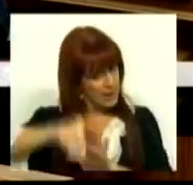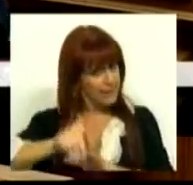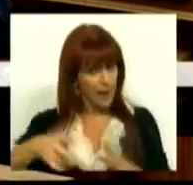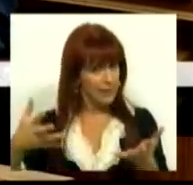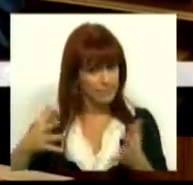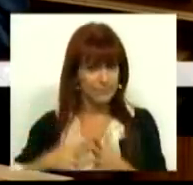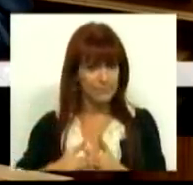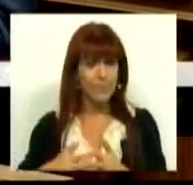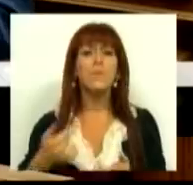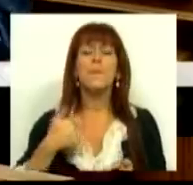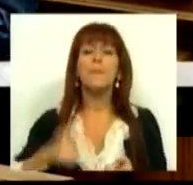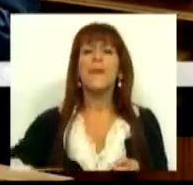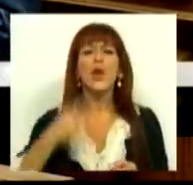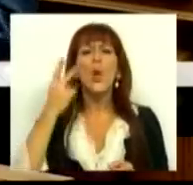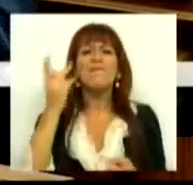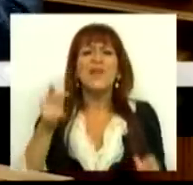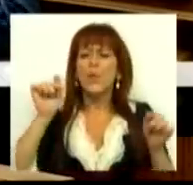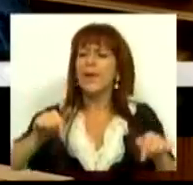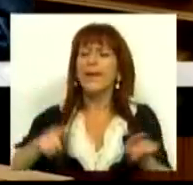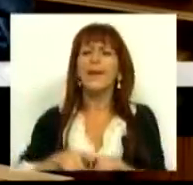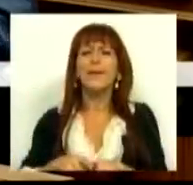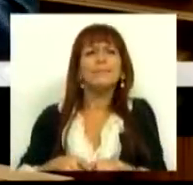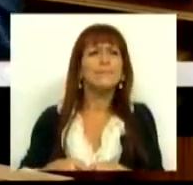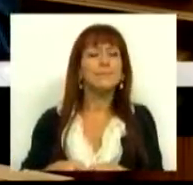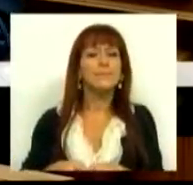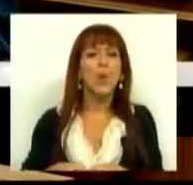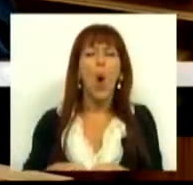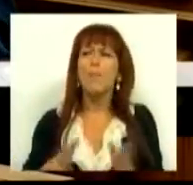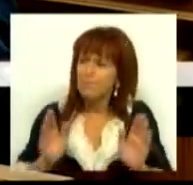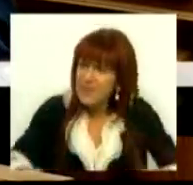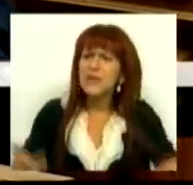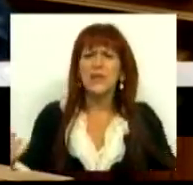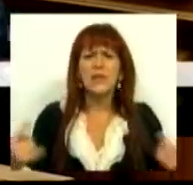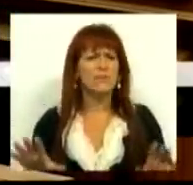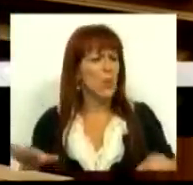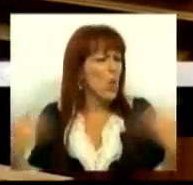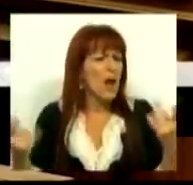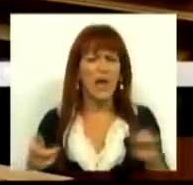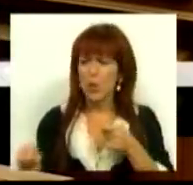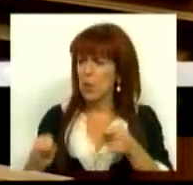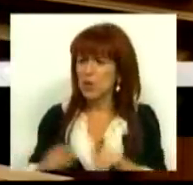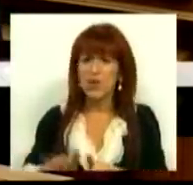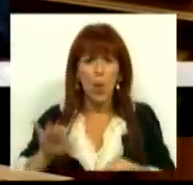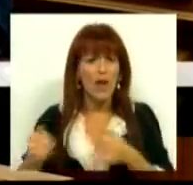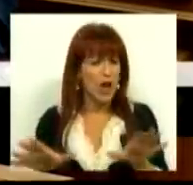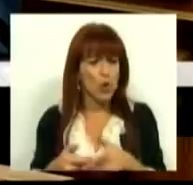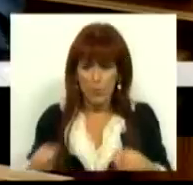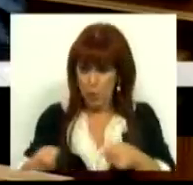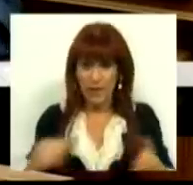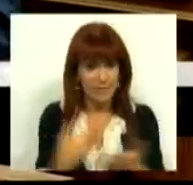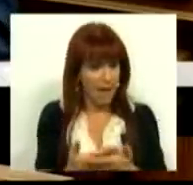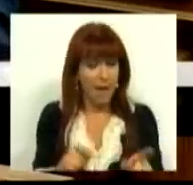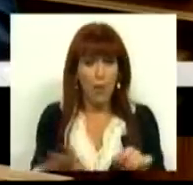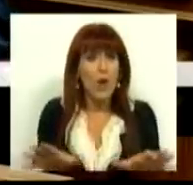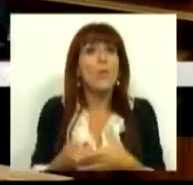interna. E eu também não vejo que aqui não haja ou não deve existir qualquer coordenação, qualquer grupo de coordenação,